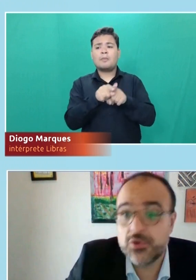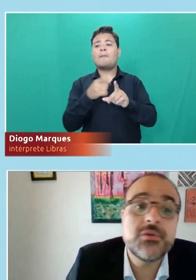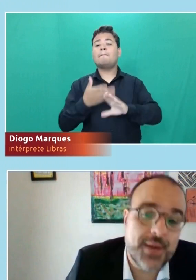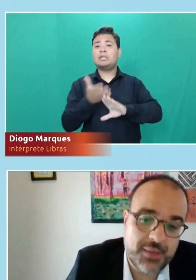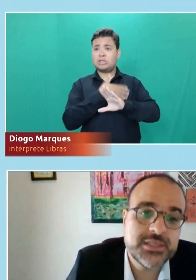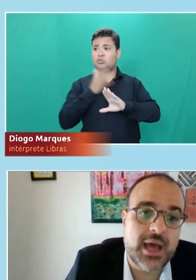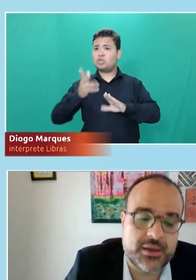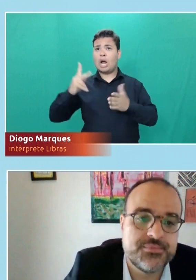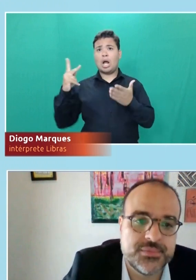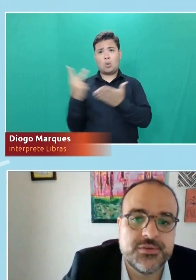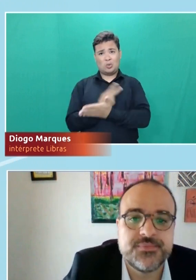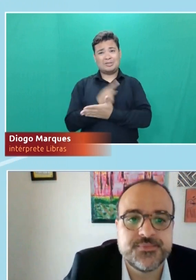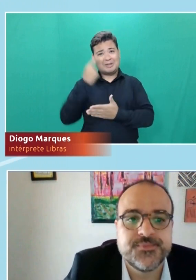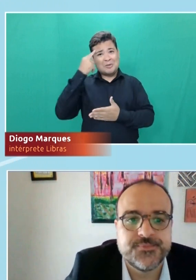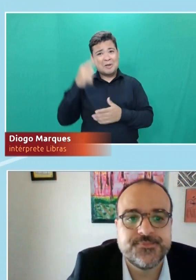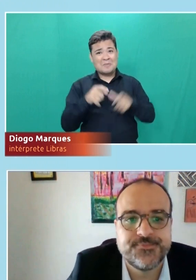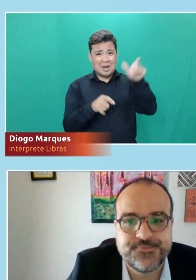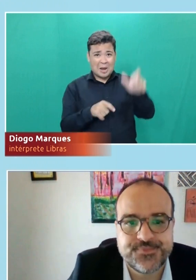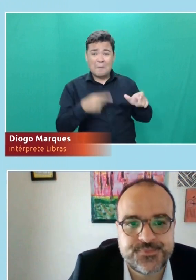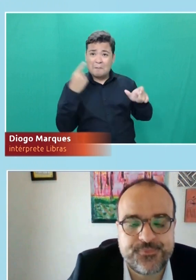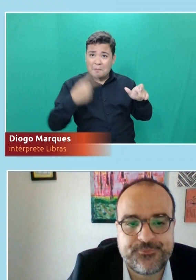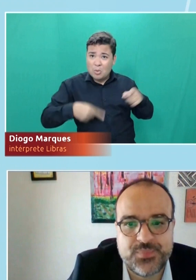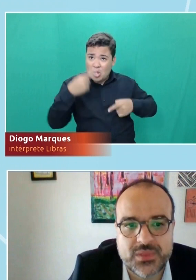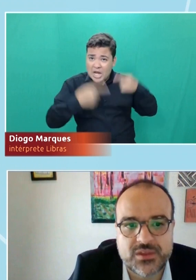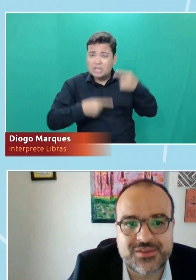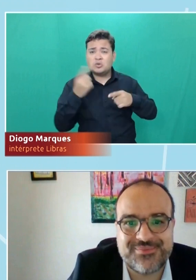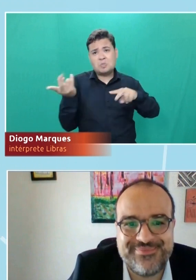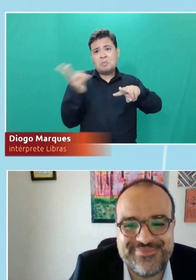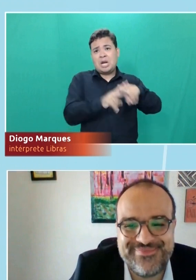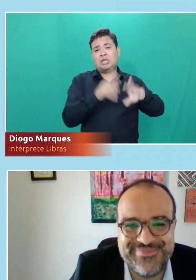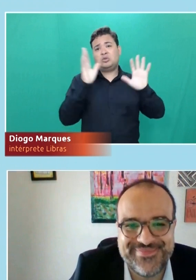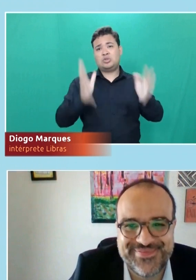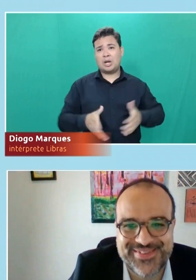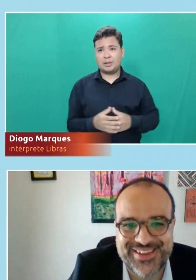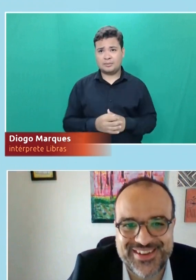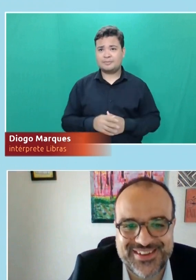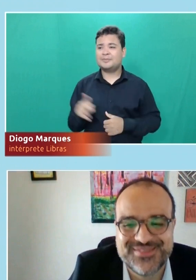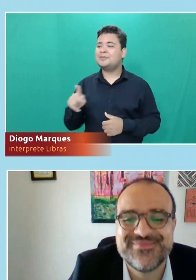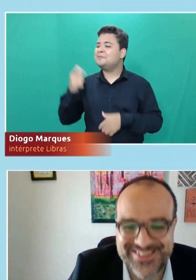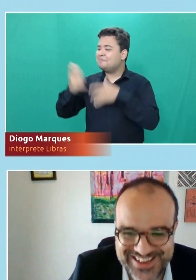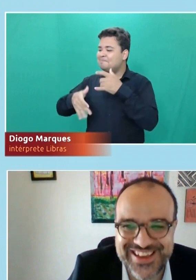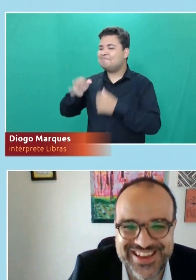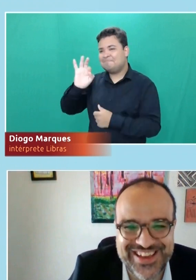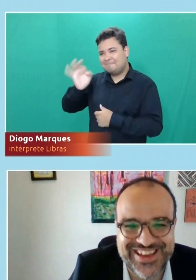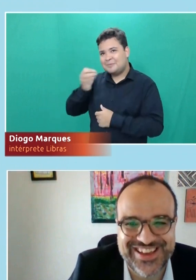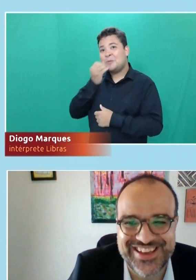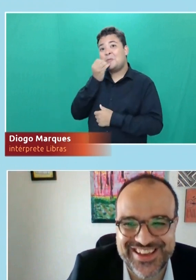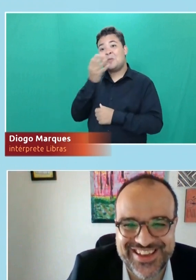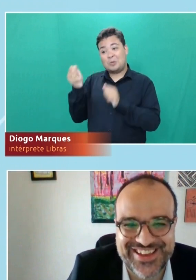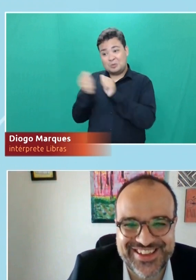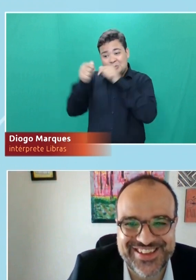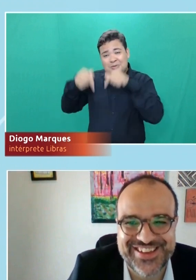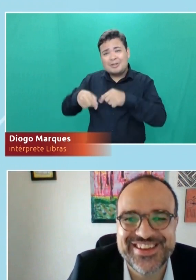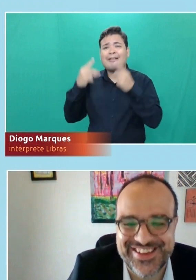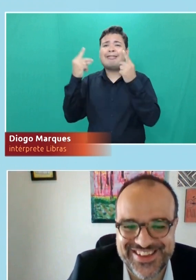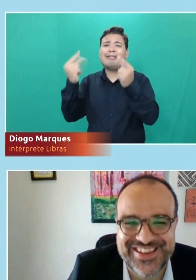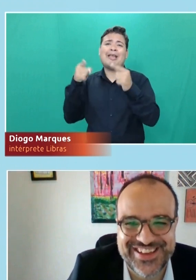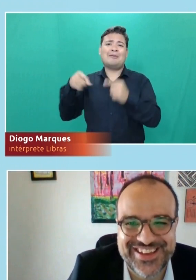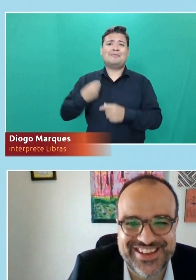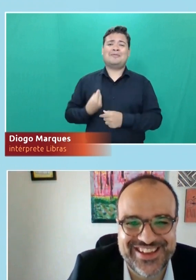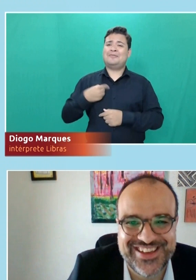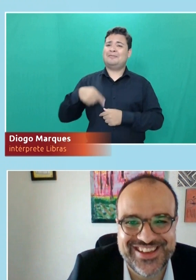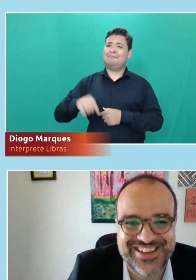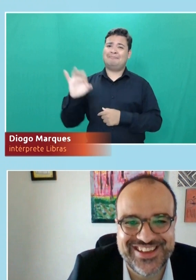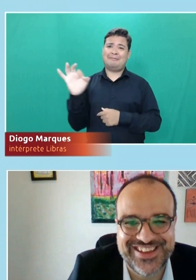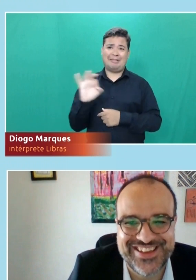fez, inclusive contra um parlamentar. Tá certo, professor. Muito bom recebê-lo aqui de novo. Fazia tempo que o senhor não vinha no Conexões,